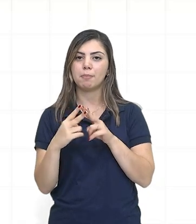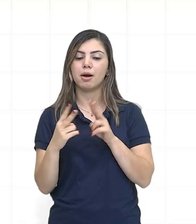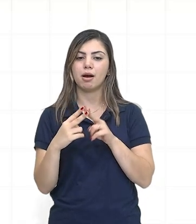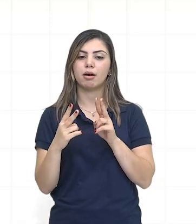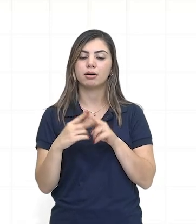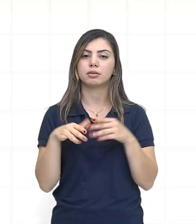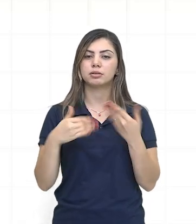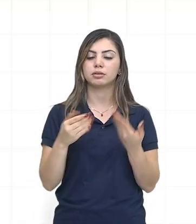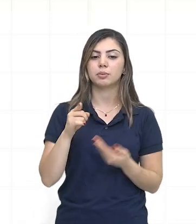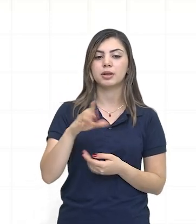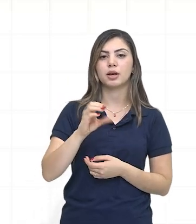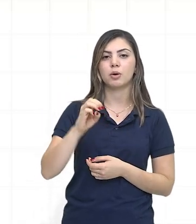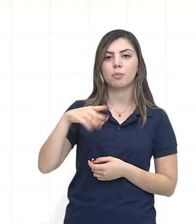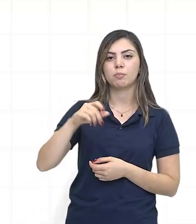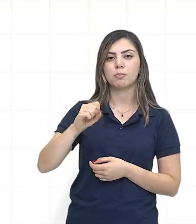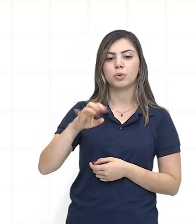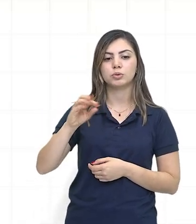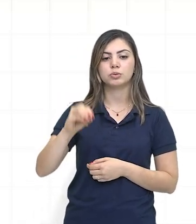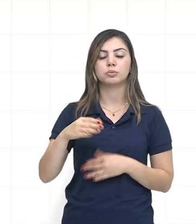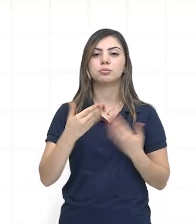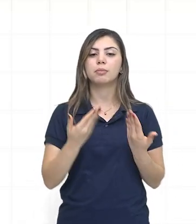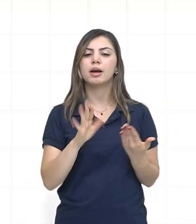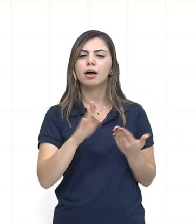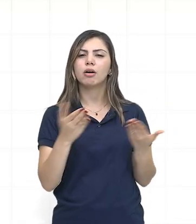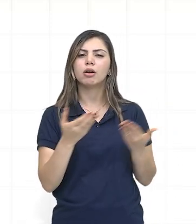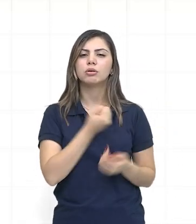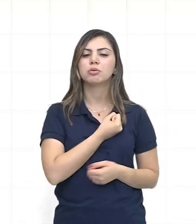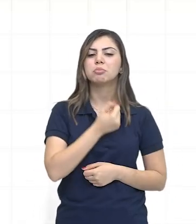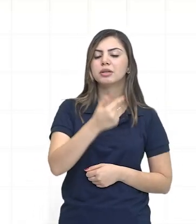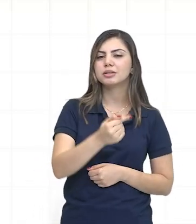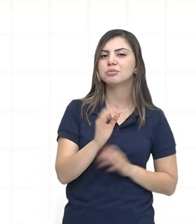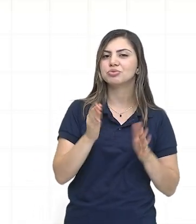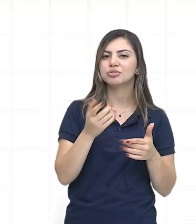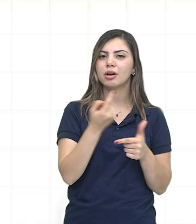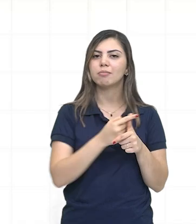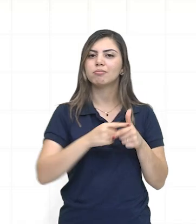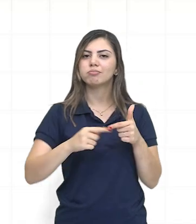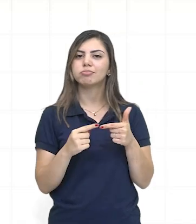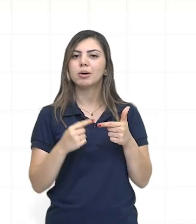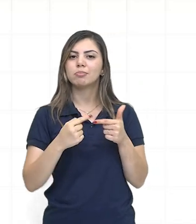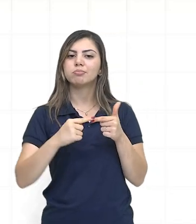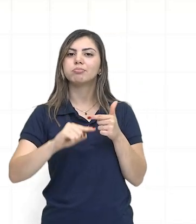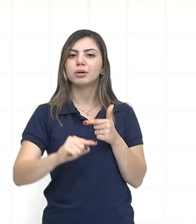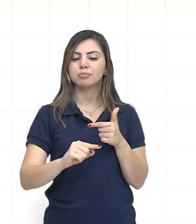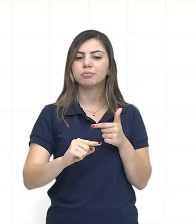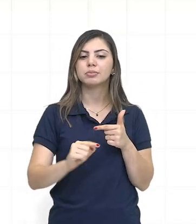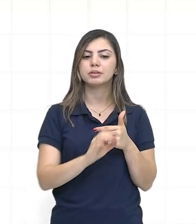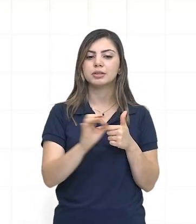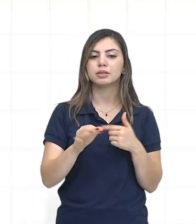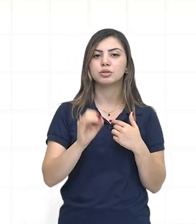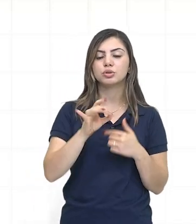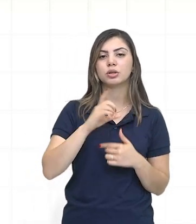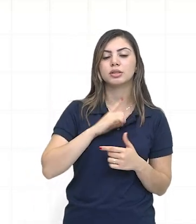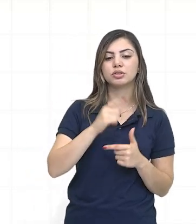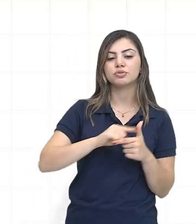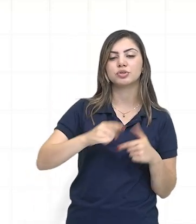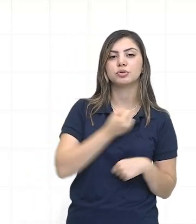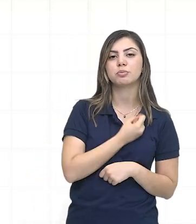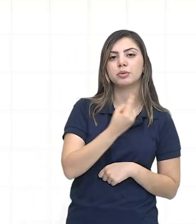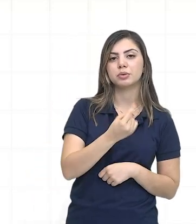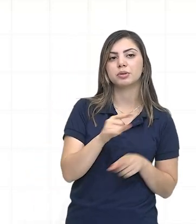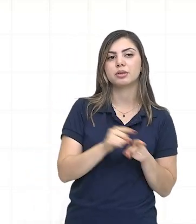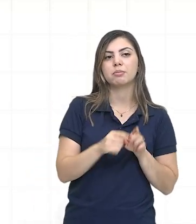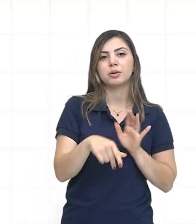composto. O número 7, a gente já viu que é primo, ó. Ele só se divide por 1 e por ele